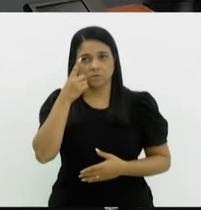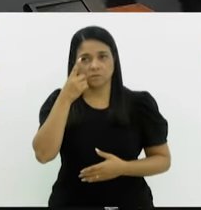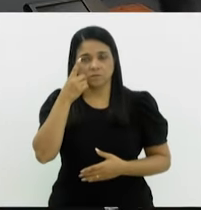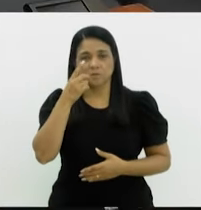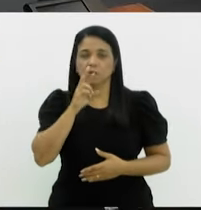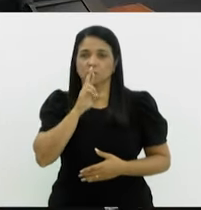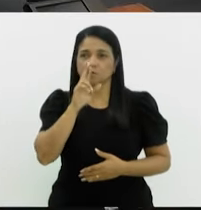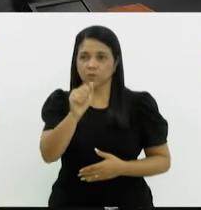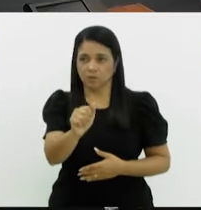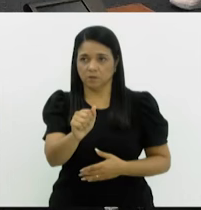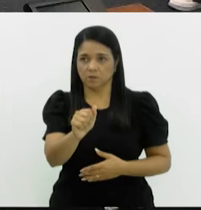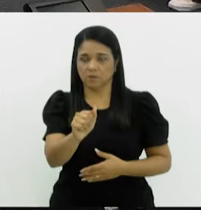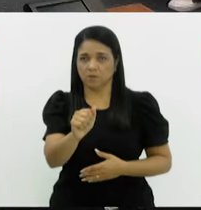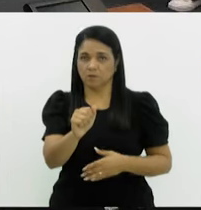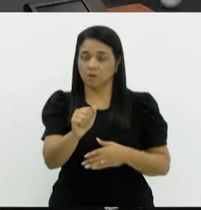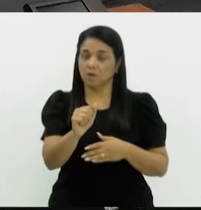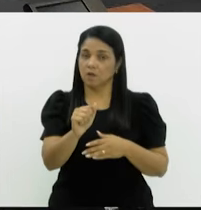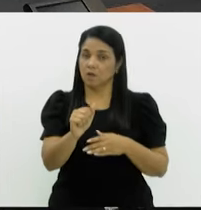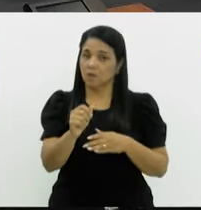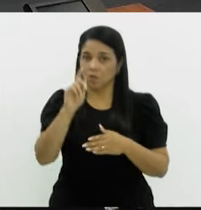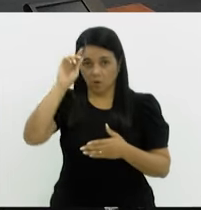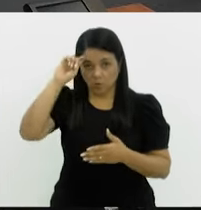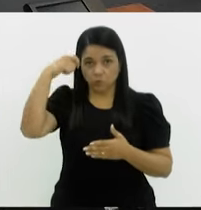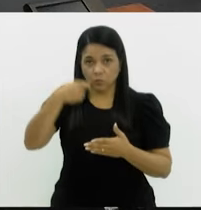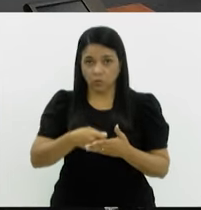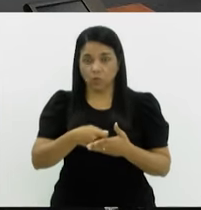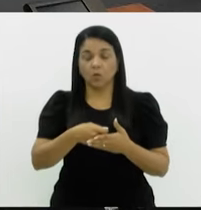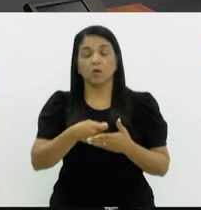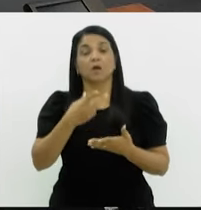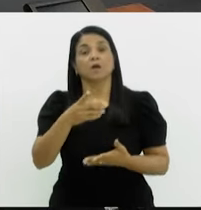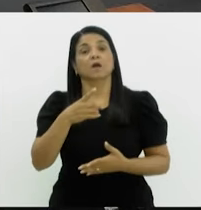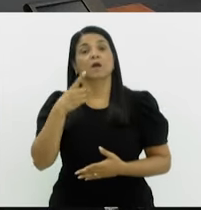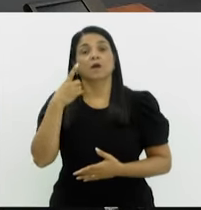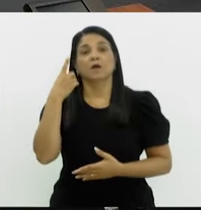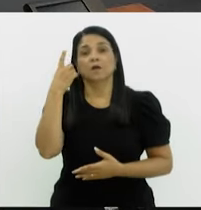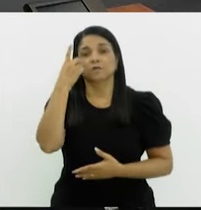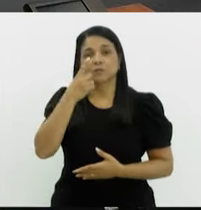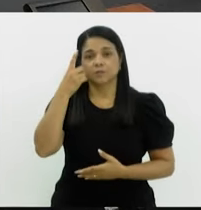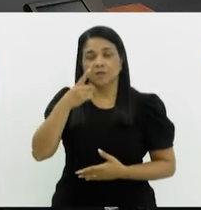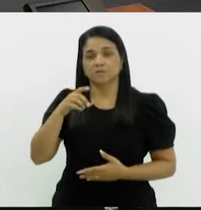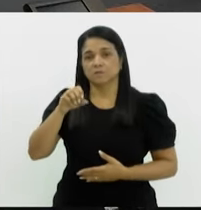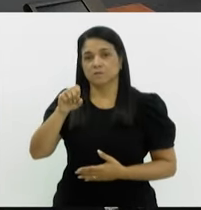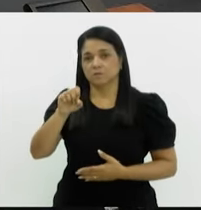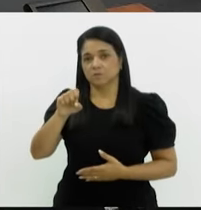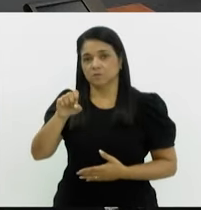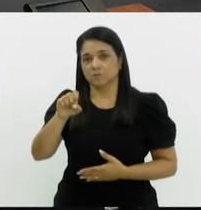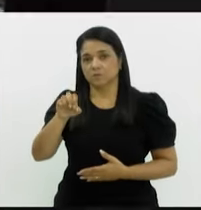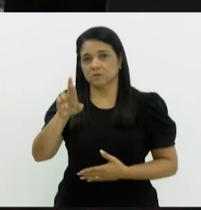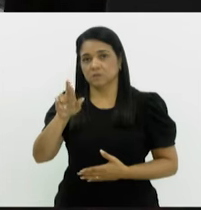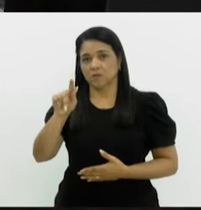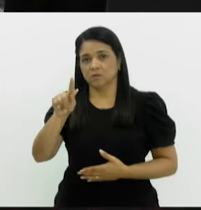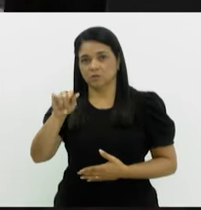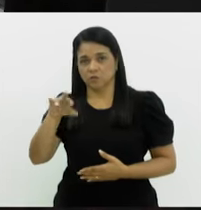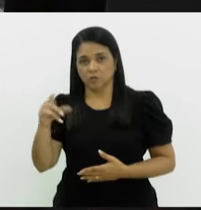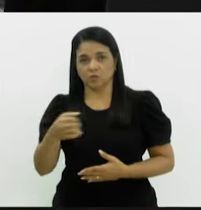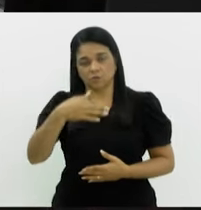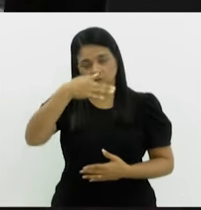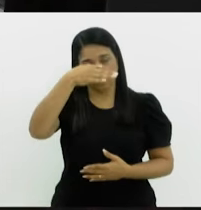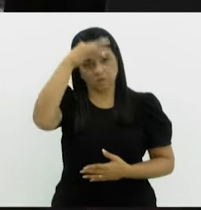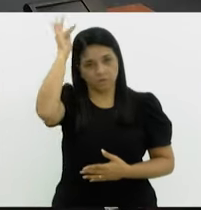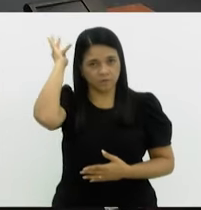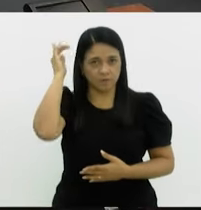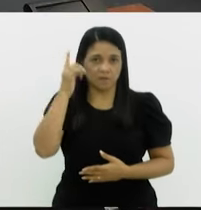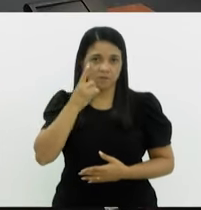Deputado Rodrigo Amorim é autor. Deputado Doutor Serginho. Deputado Fred Pacheco. Deputado Luiz